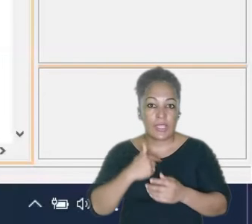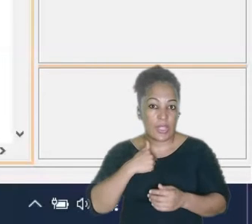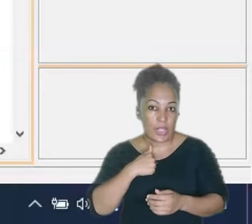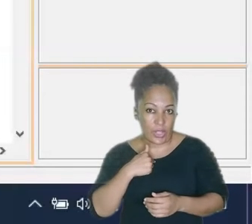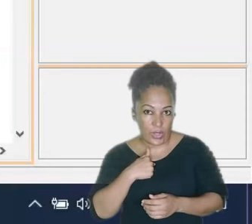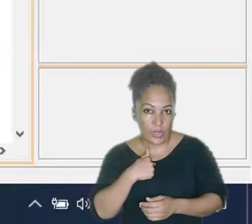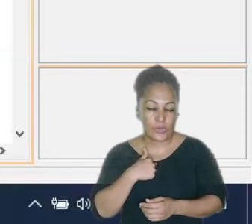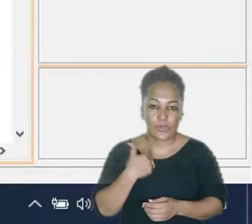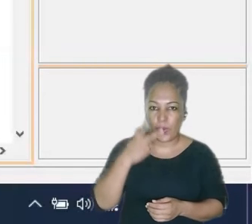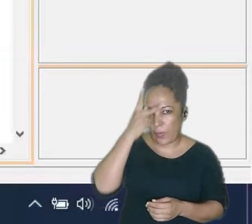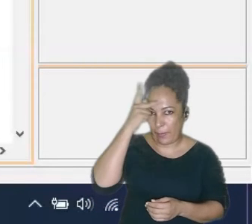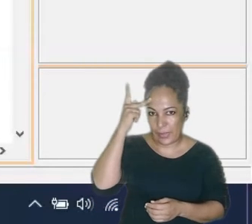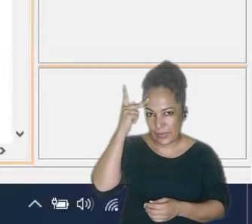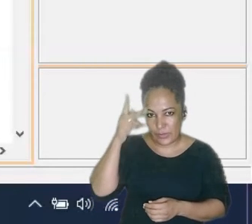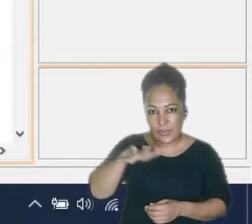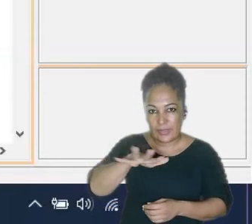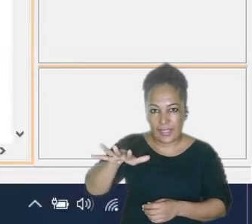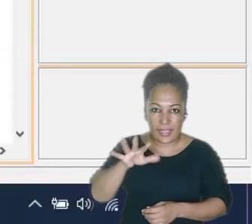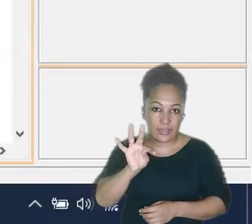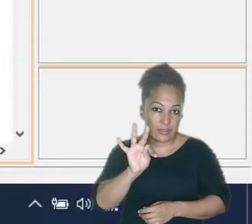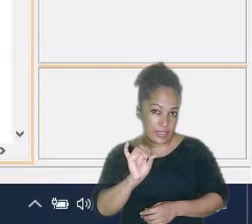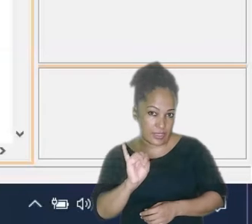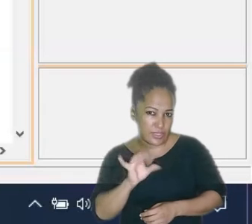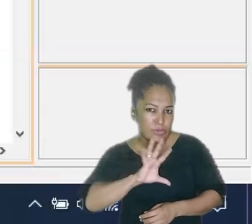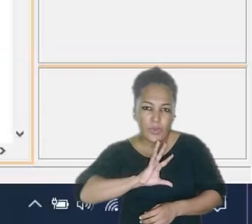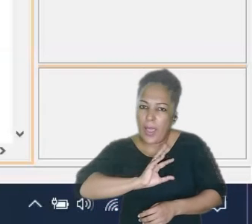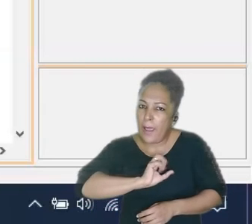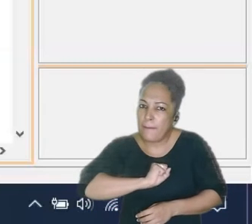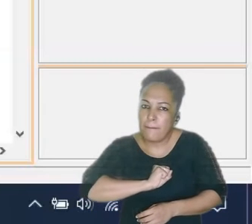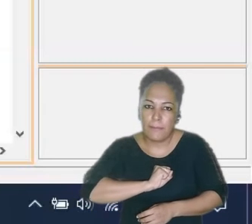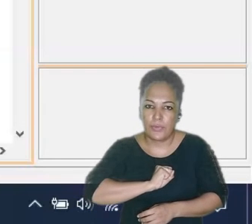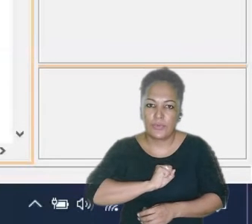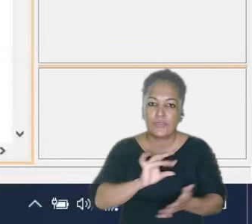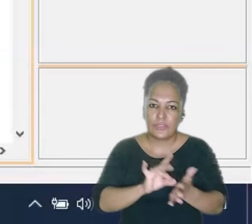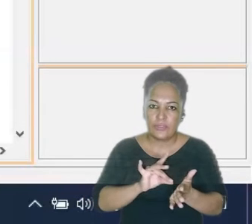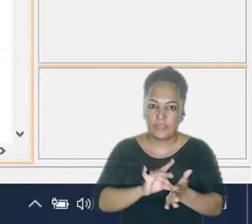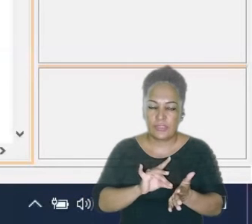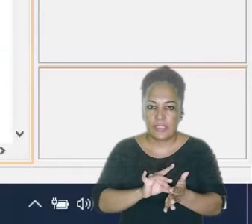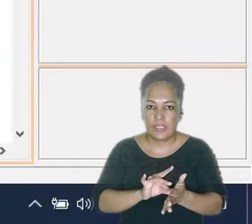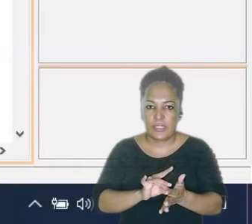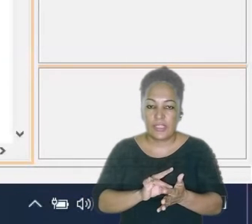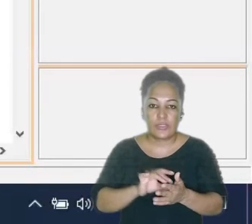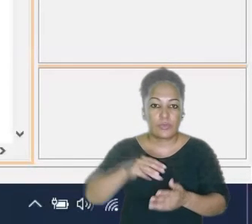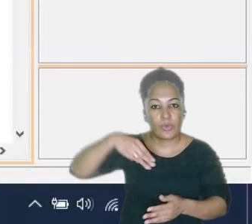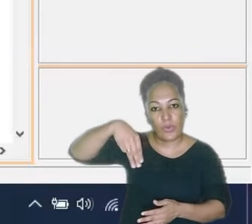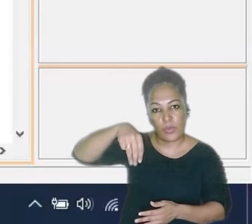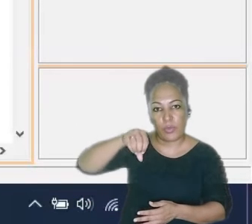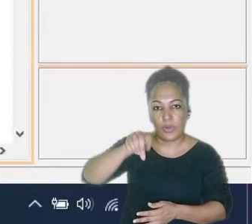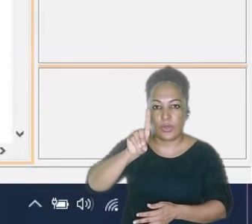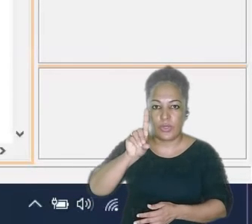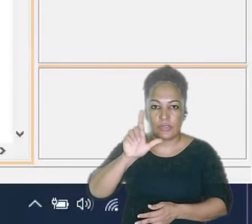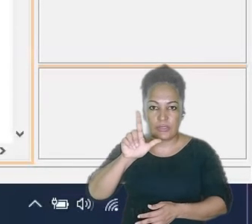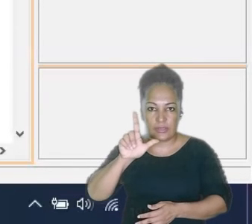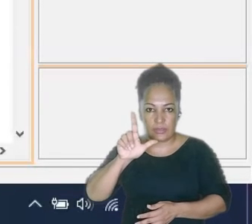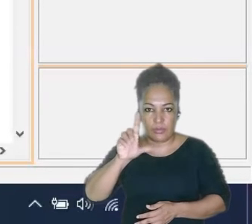do mundo. Cara, eu sou um cara, assim, da área de TI. Eu sou apaixonado